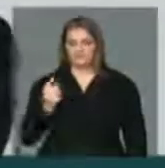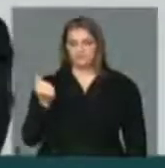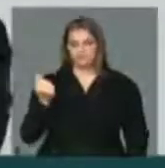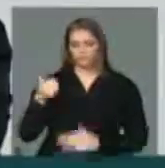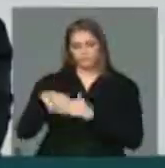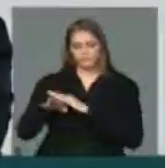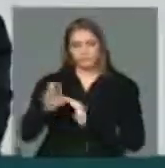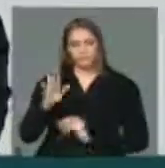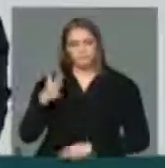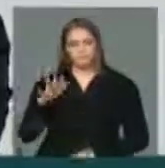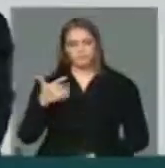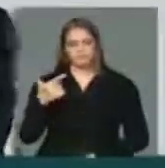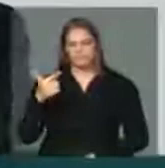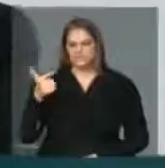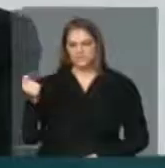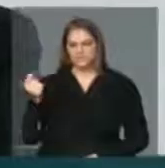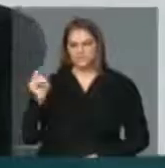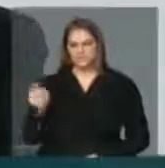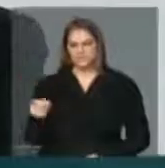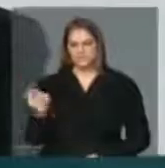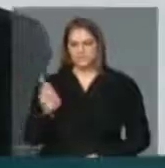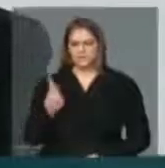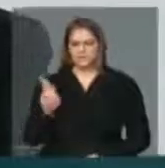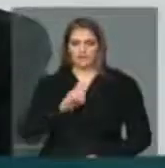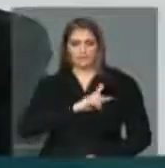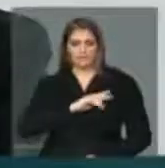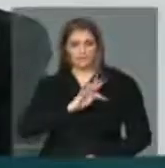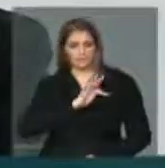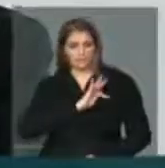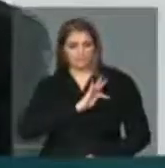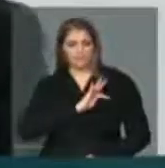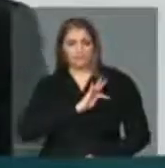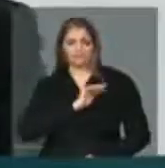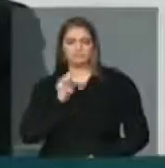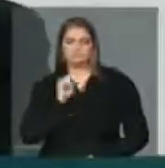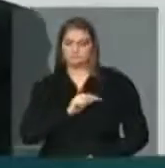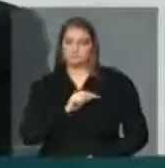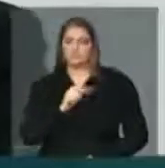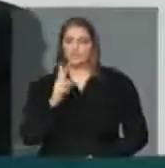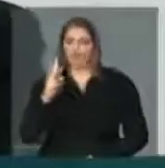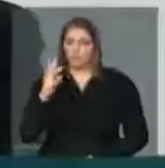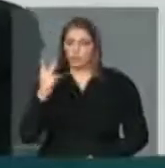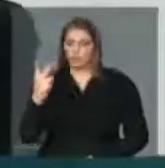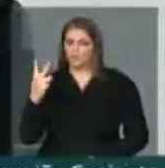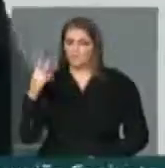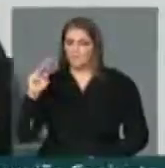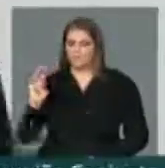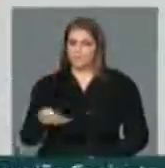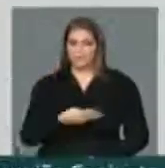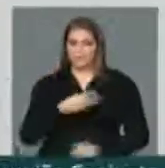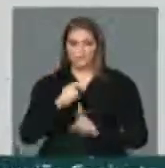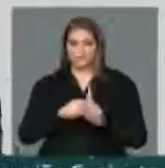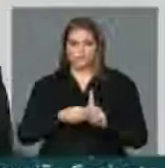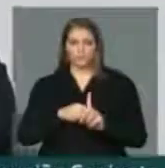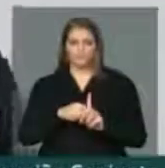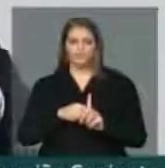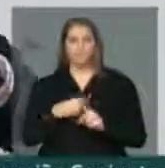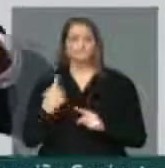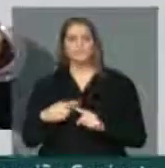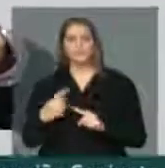mil, e o PT merecidamente tem de 2,5 milhões por mês, por que essa